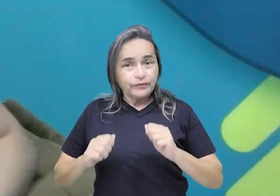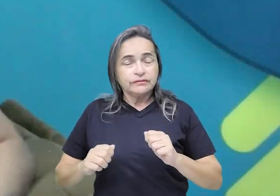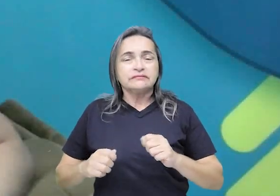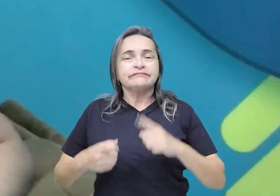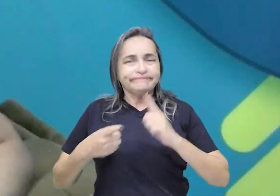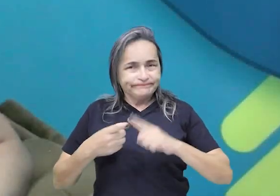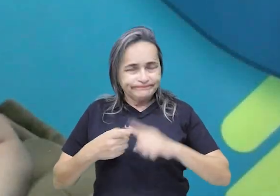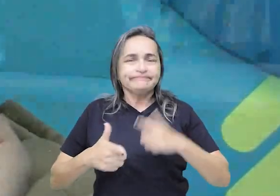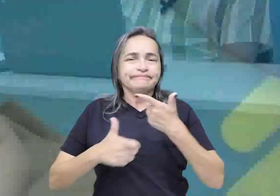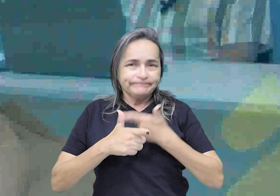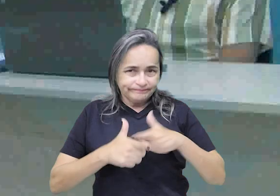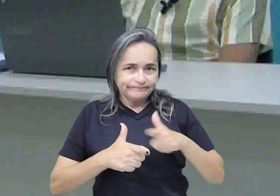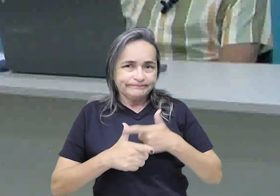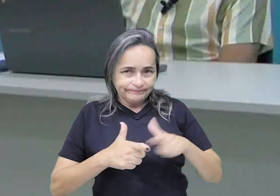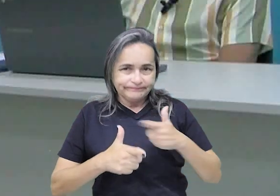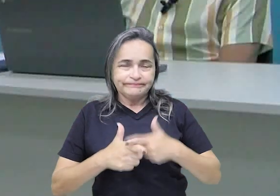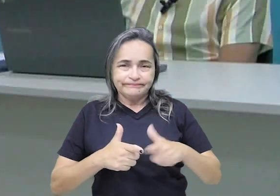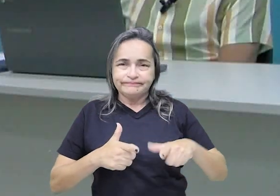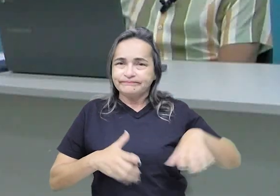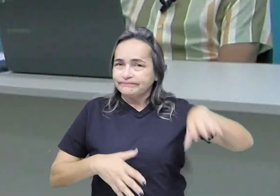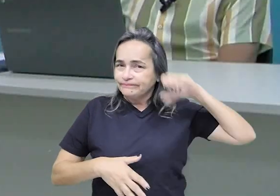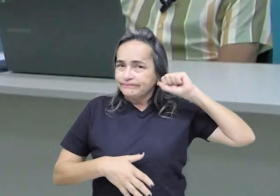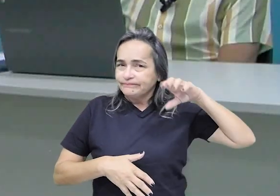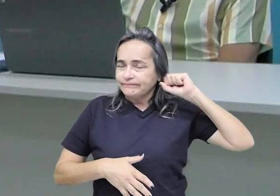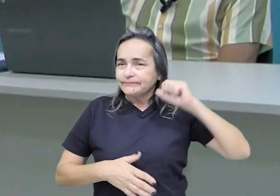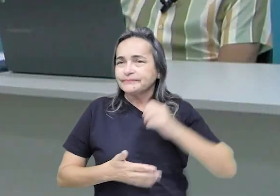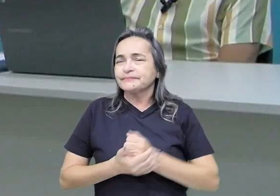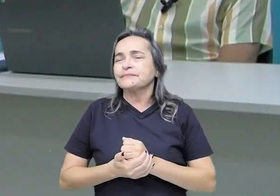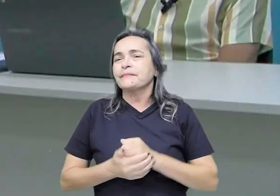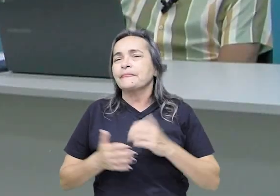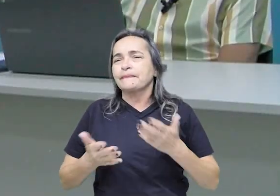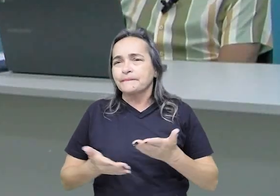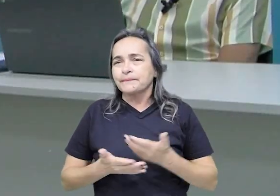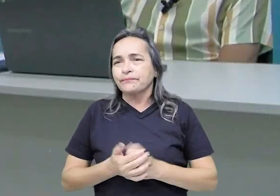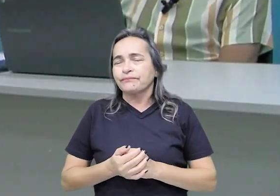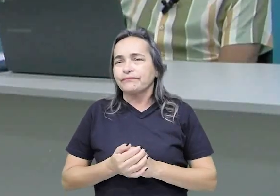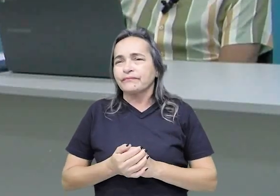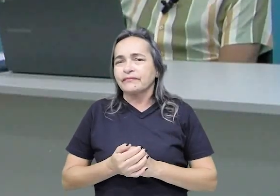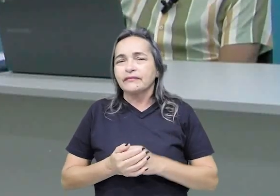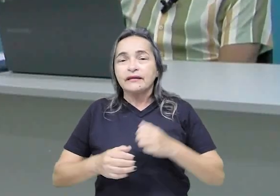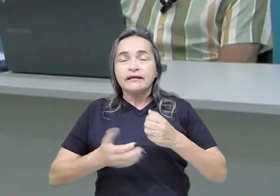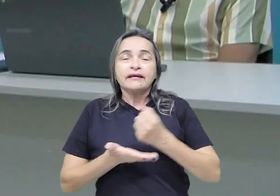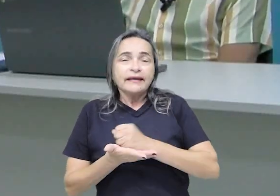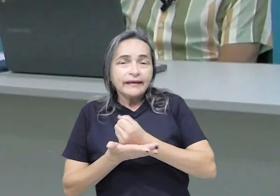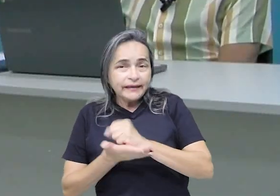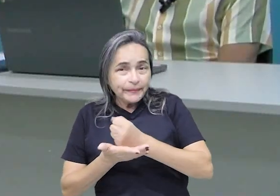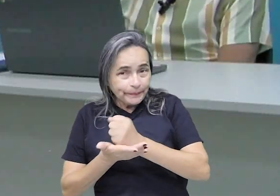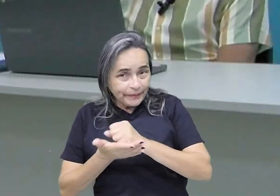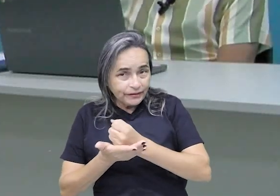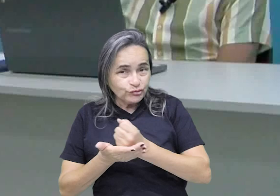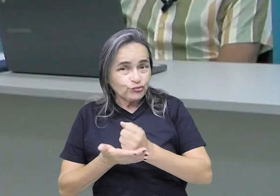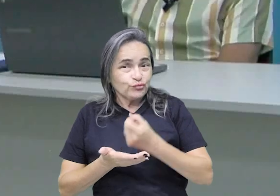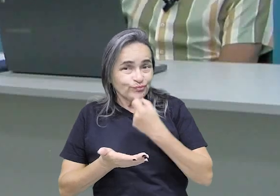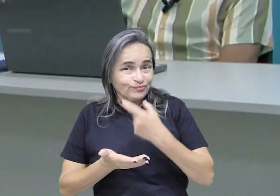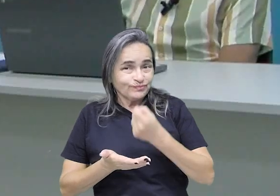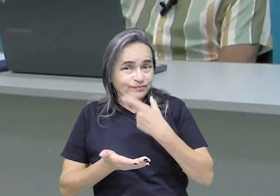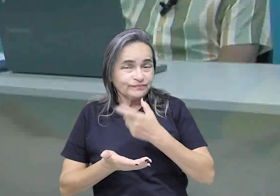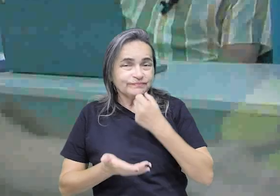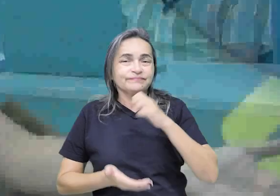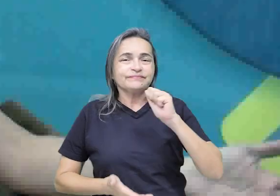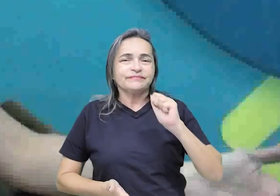tá certo? A questão auditiva. Mas das drogas legalizadas mesmo, o antibiótico, né?